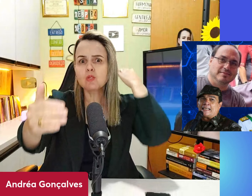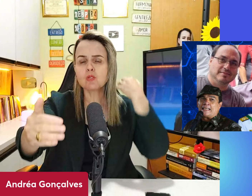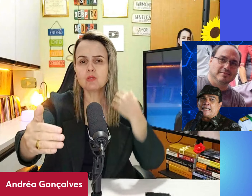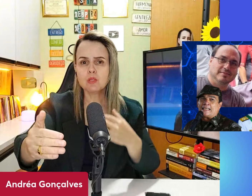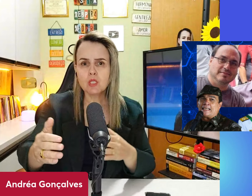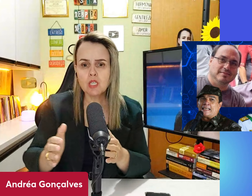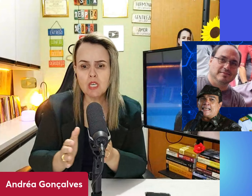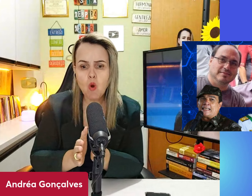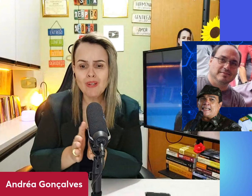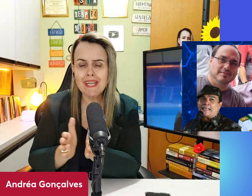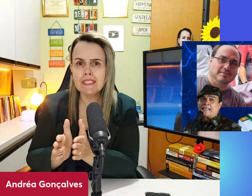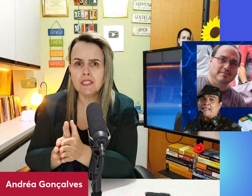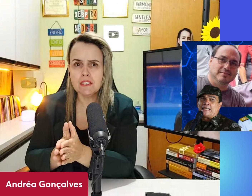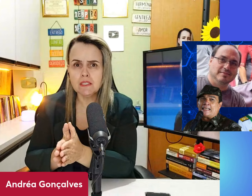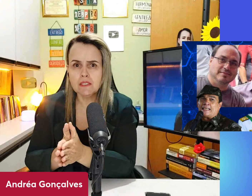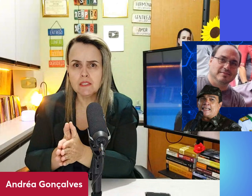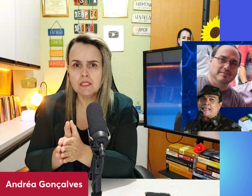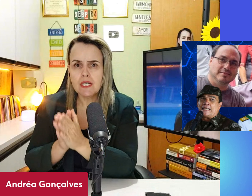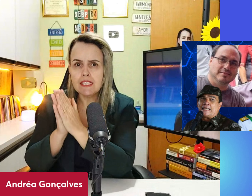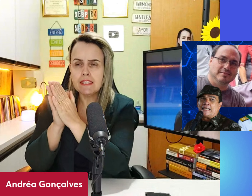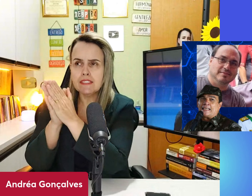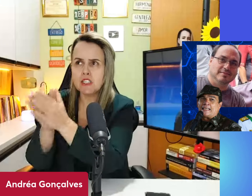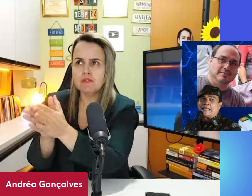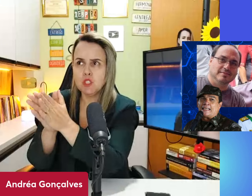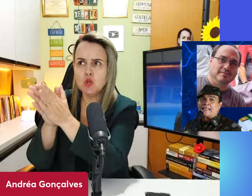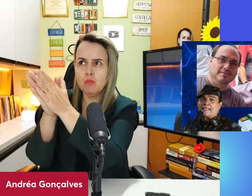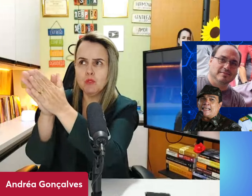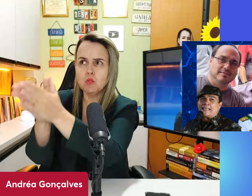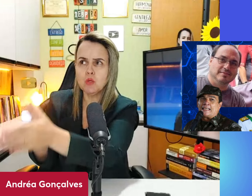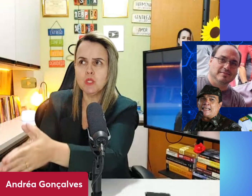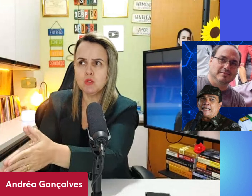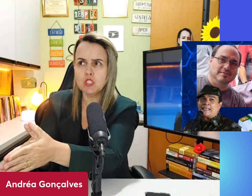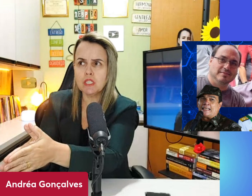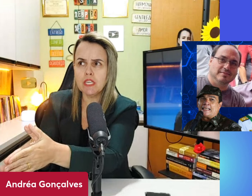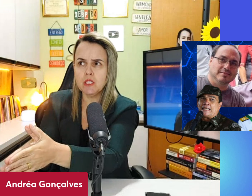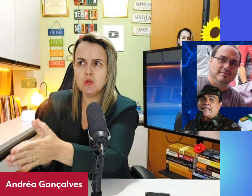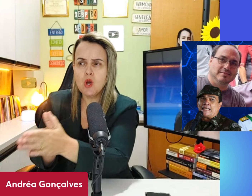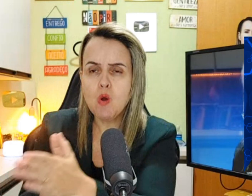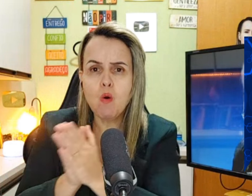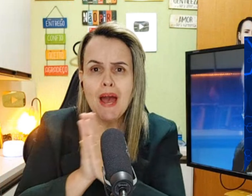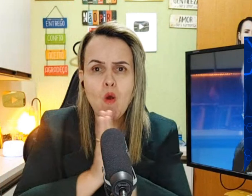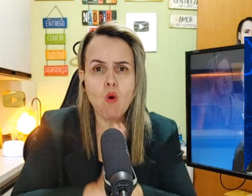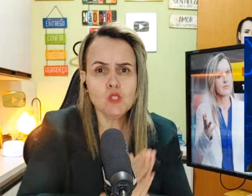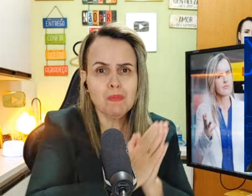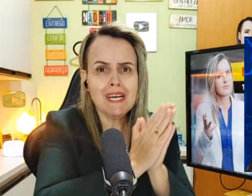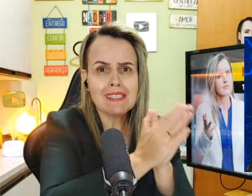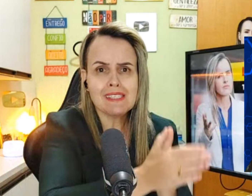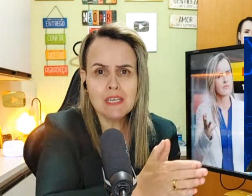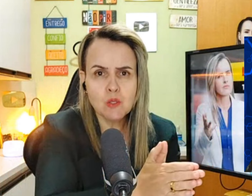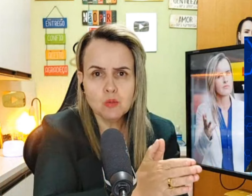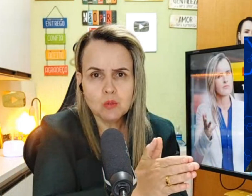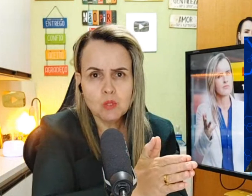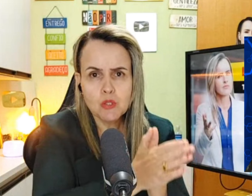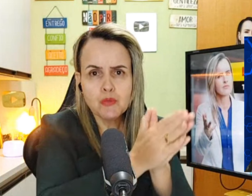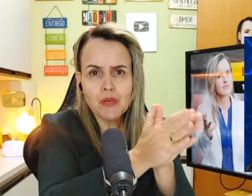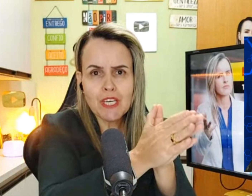indícios que conecta a tentativa de golpe do dia 8 de janeiro com a